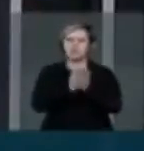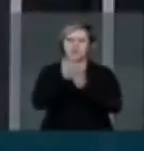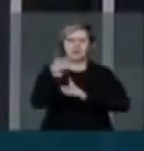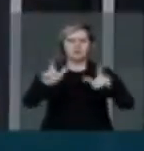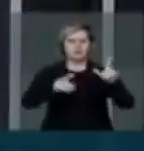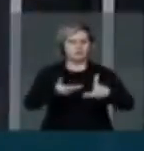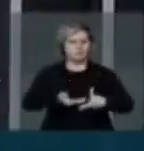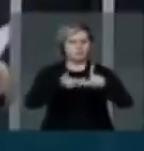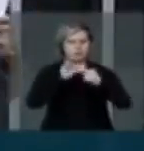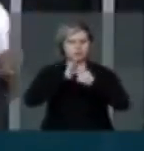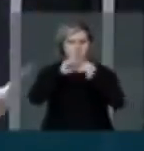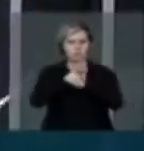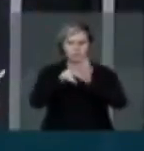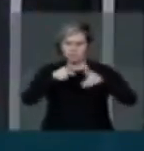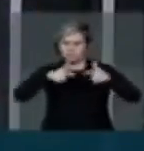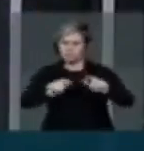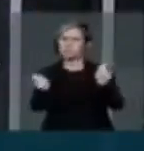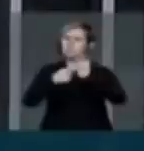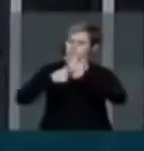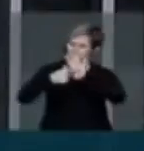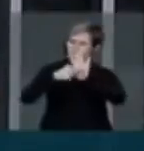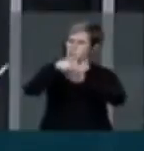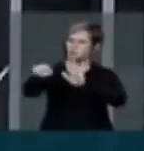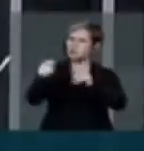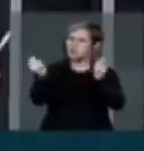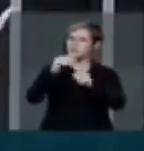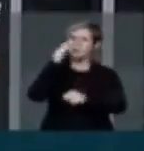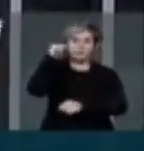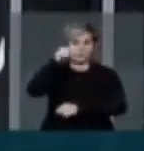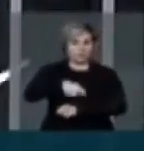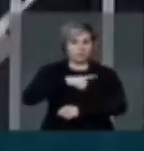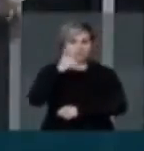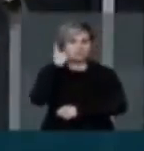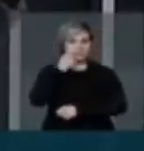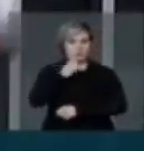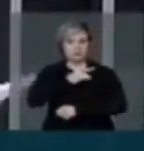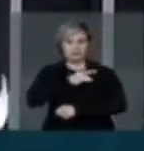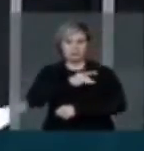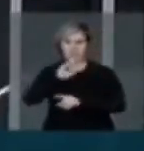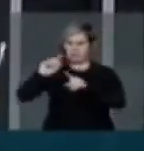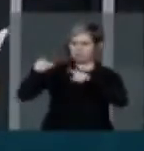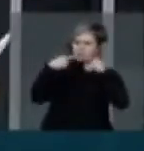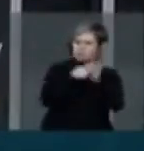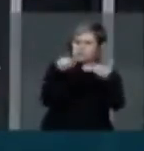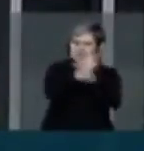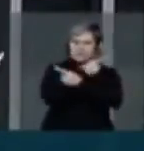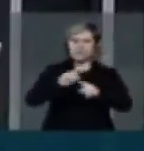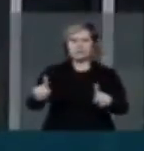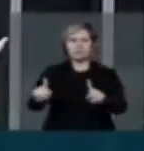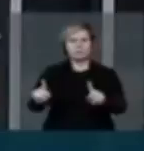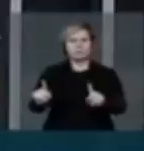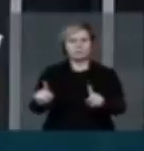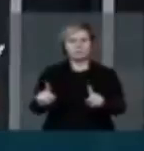Câmara, vão mostrar os vídeos para ele, que mostre, ele precisa saber que aqui tem deputado que não tem medo das afrontas dele, das ameaças dele,